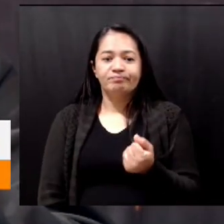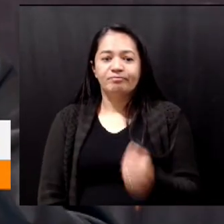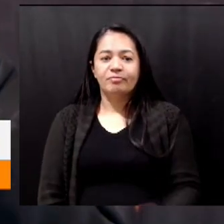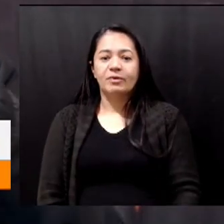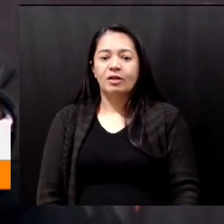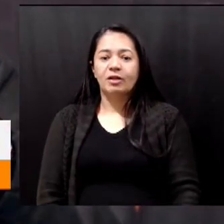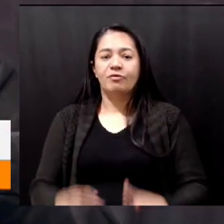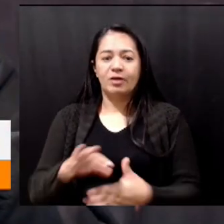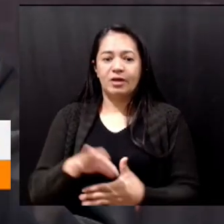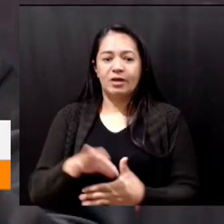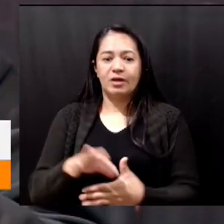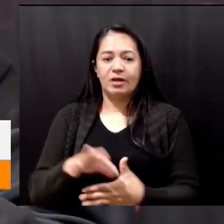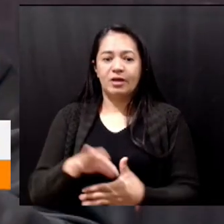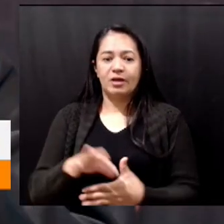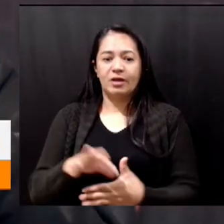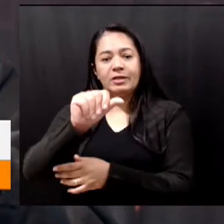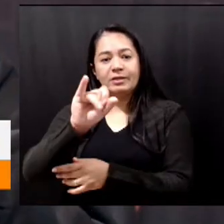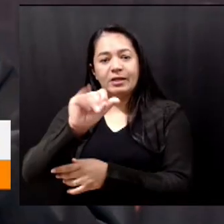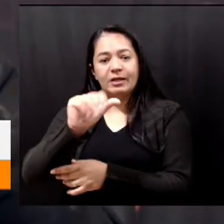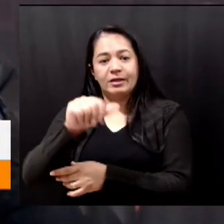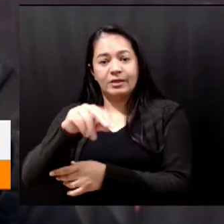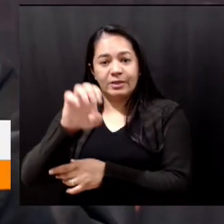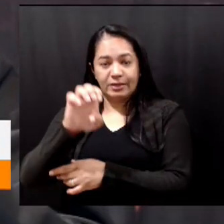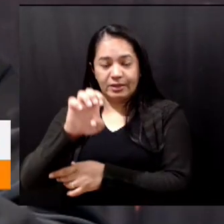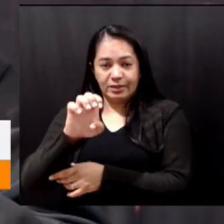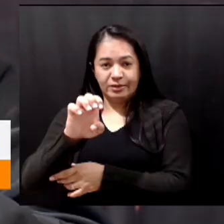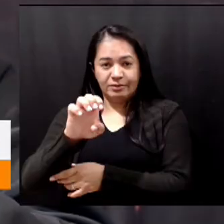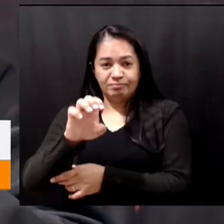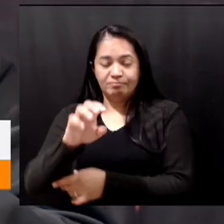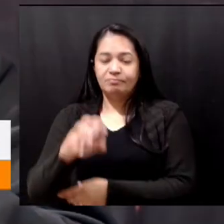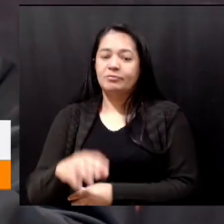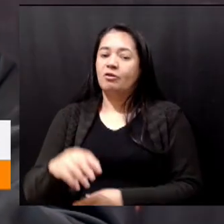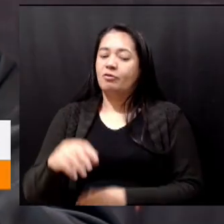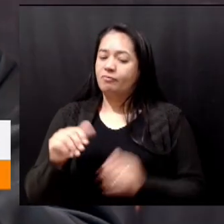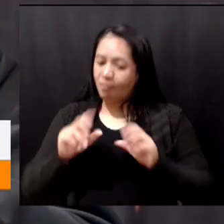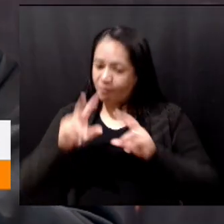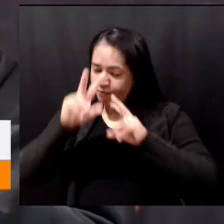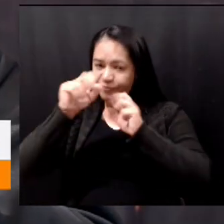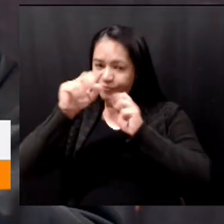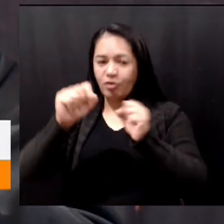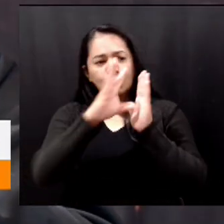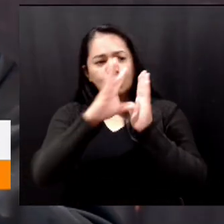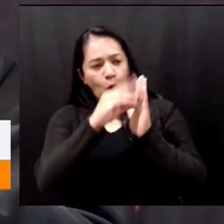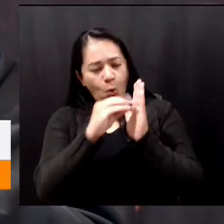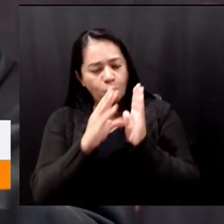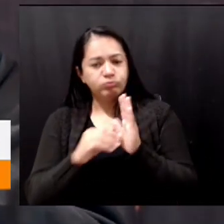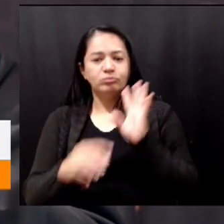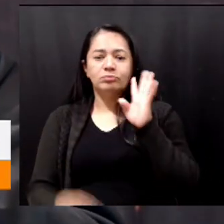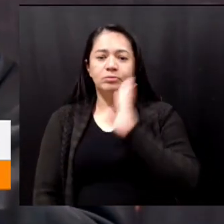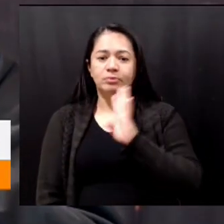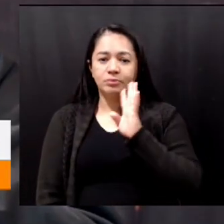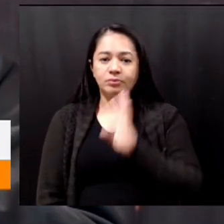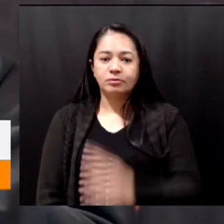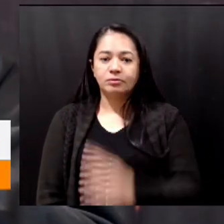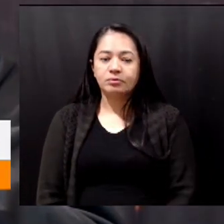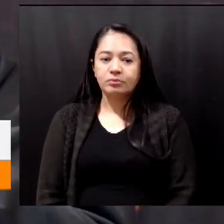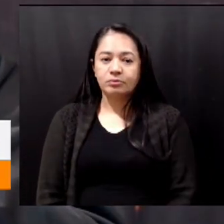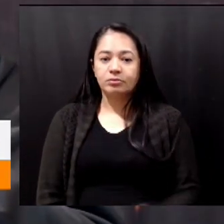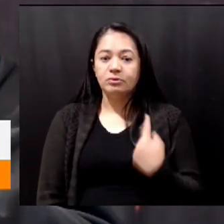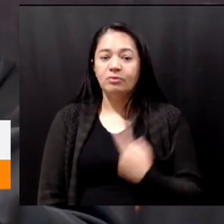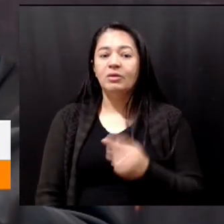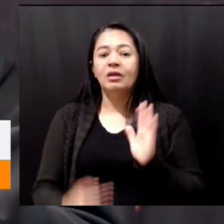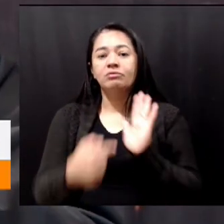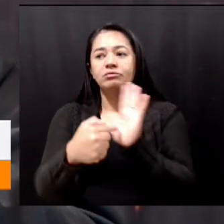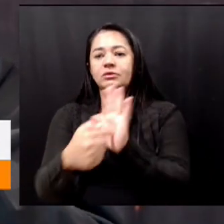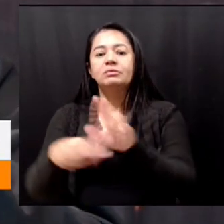junto com a Adriana Floss, então foi muito intensa em termos de conteúdo, foi muito legal. nós trouxemos vários órgãos de governo,